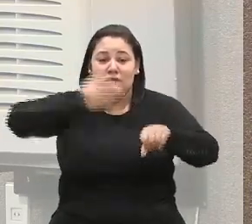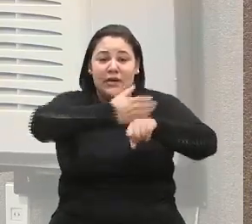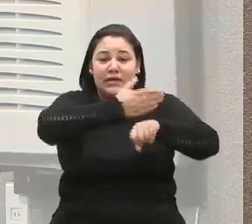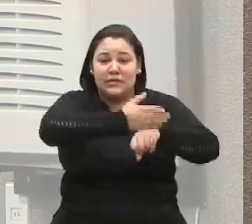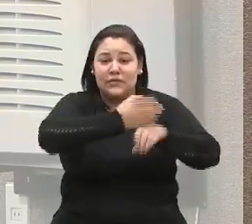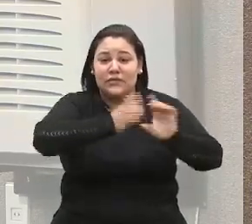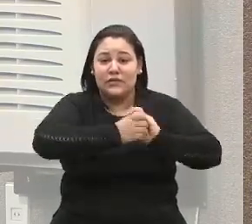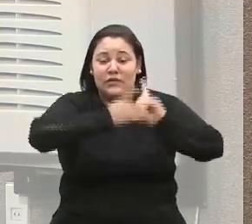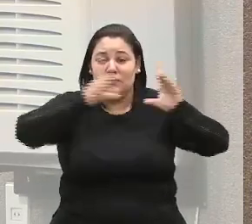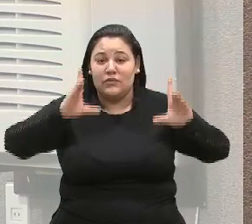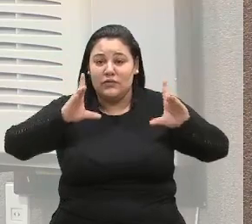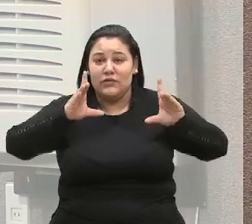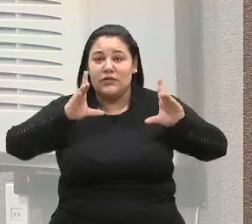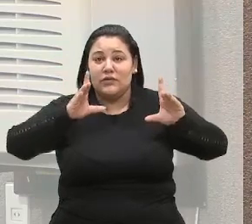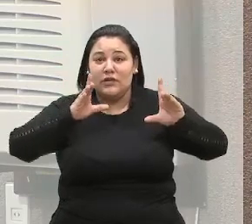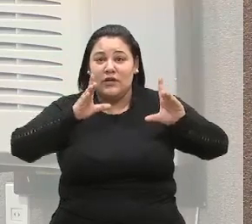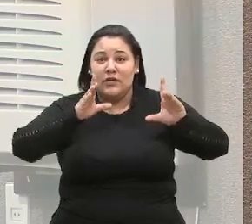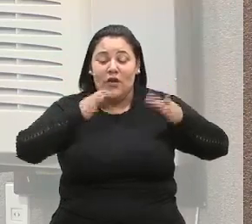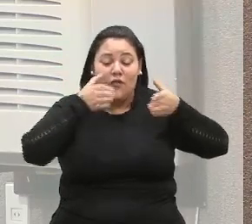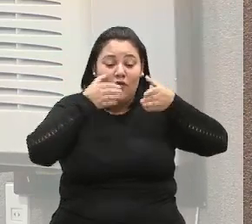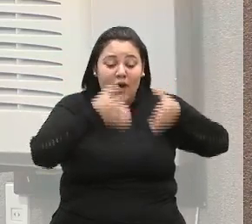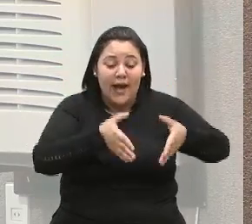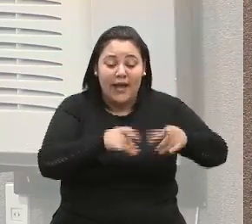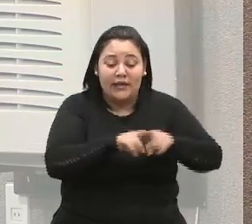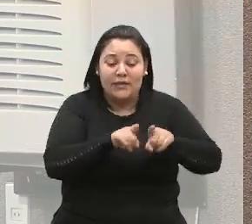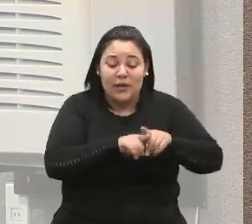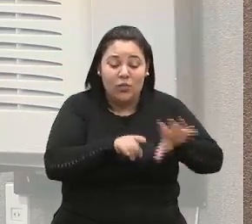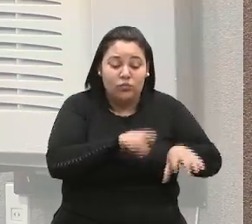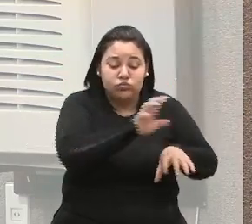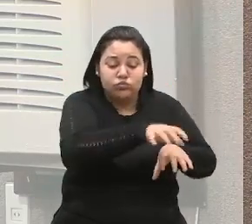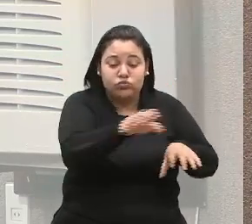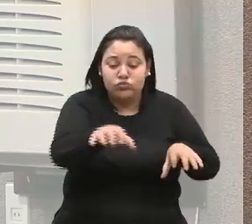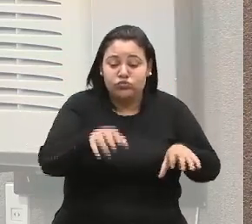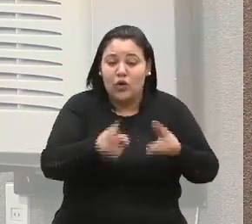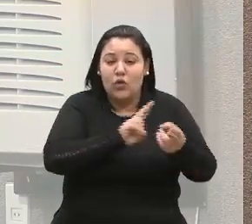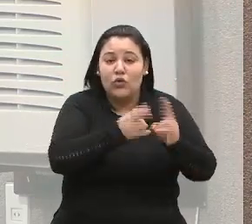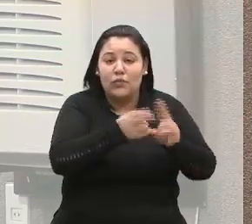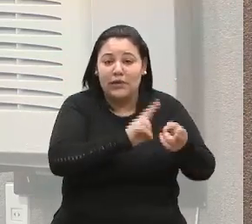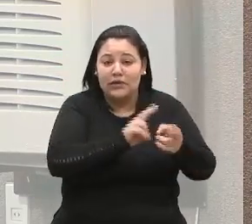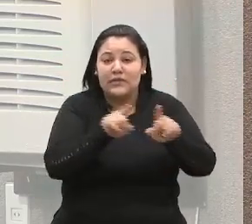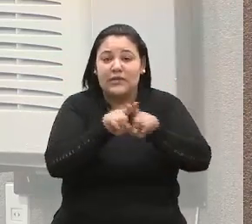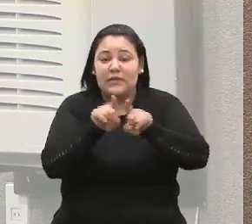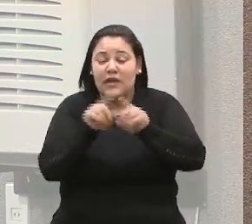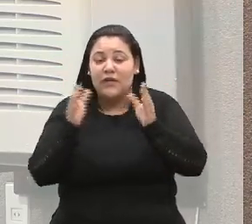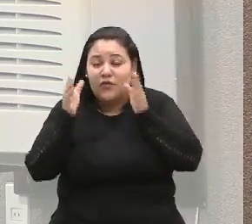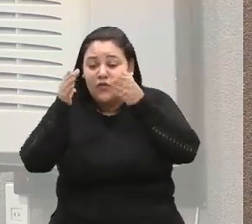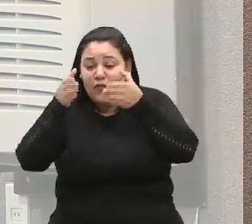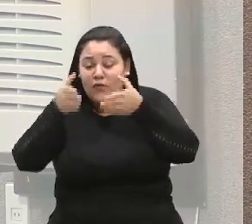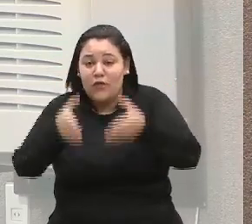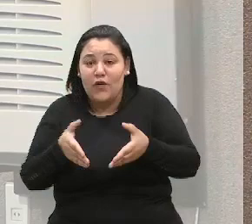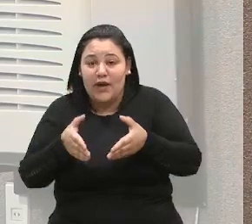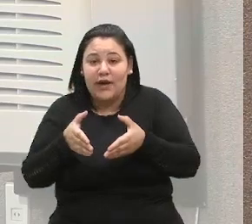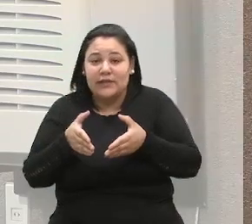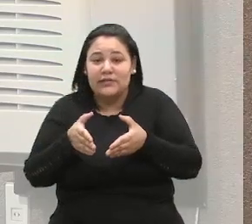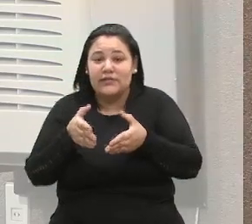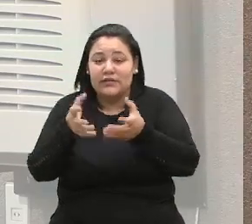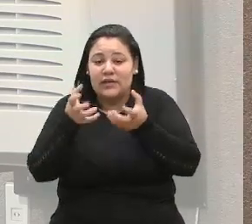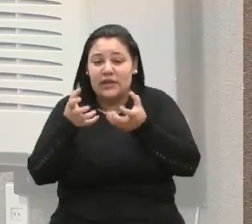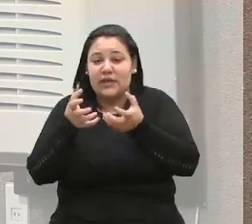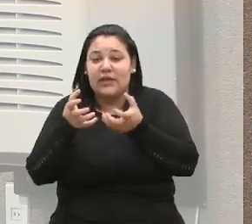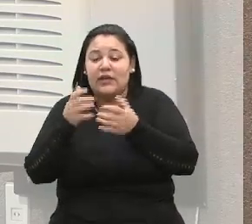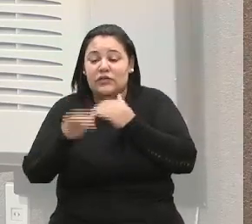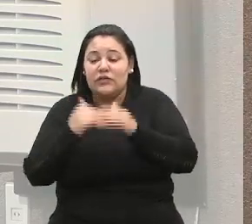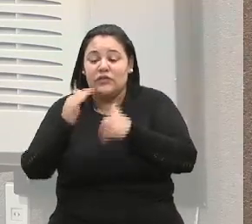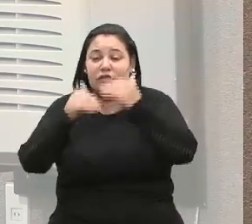democrática focalizadas em territorialidades urbanas e voltadas para a indução do desenvolvimento de